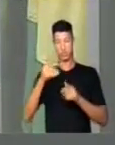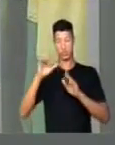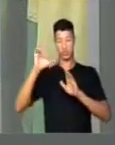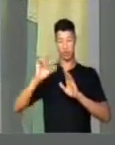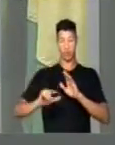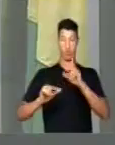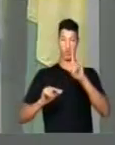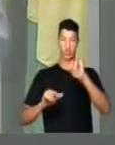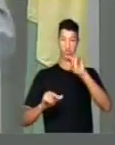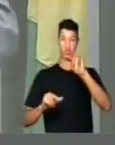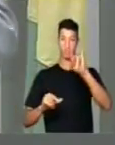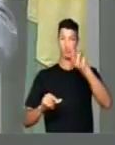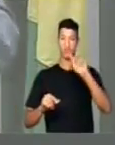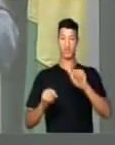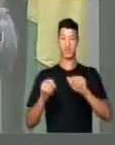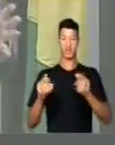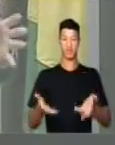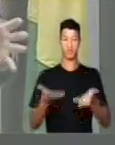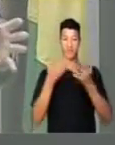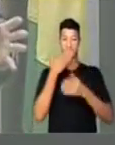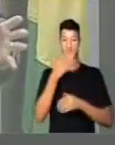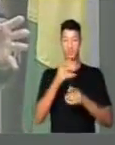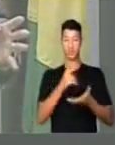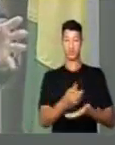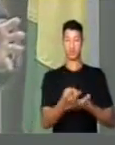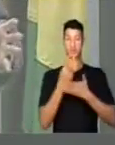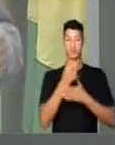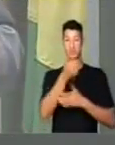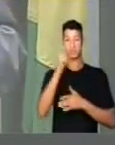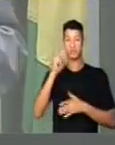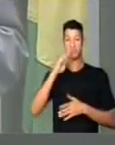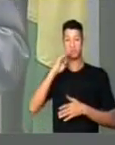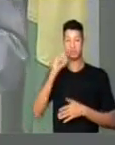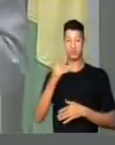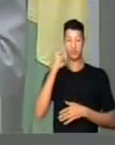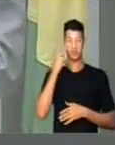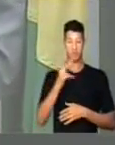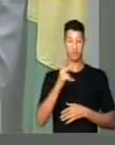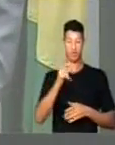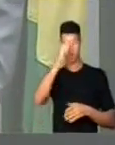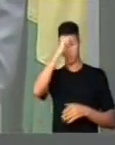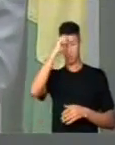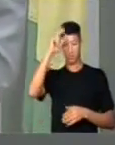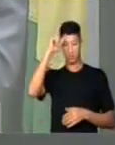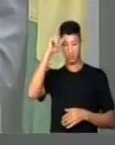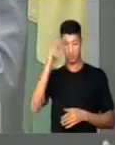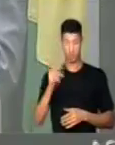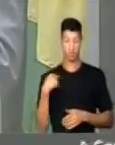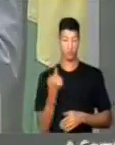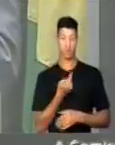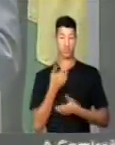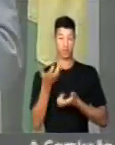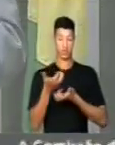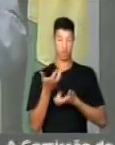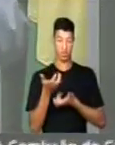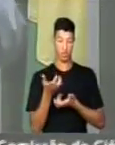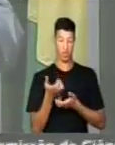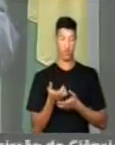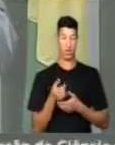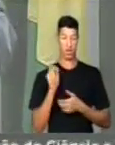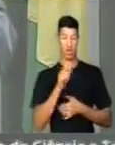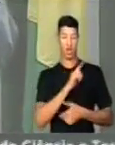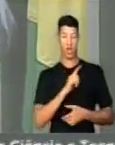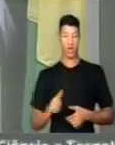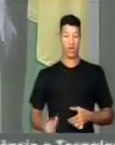da sua dívida, está pleiteando um empréstimo de 15 bilhões para uma prefeitura. E nós queremos